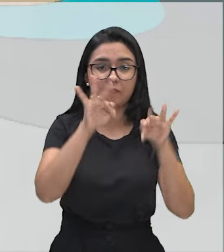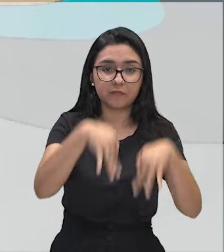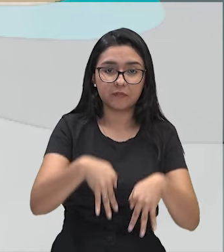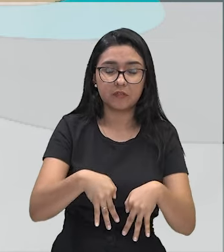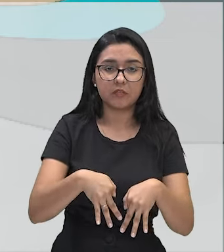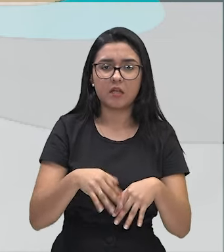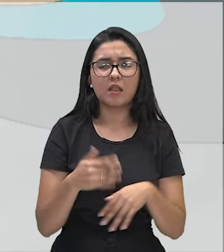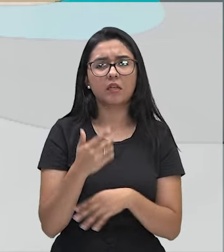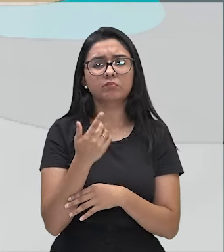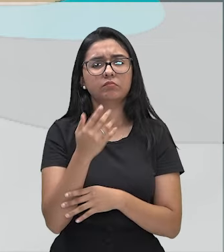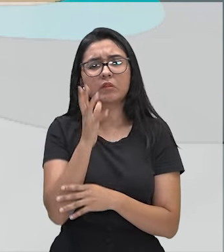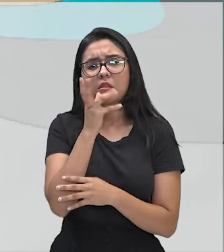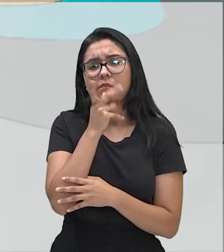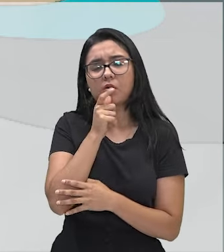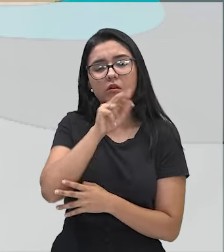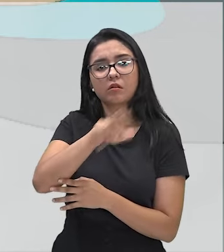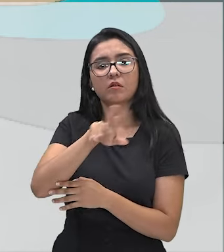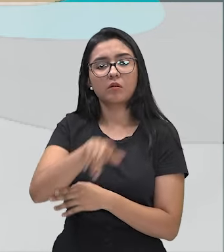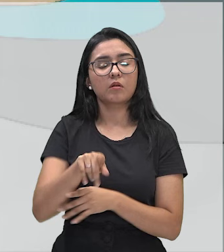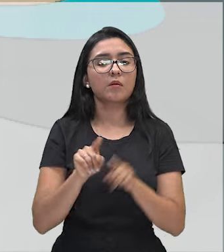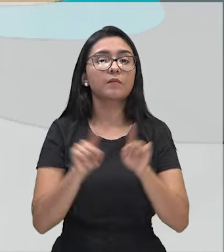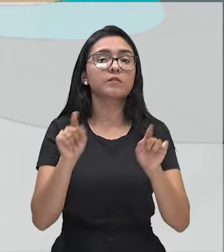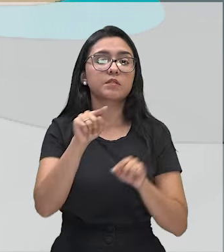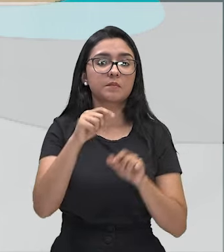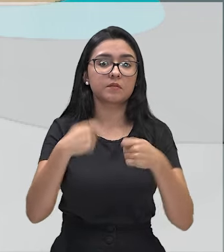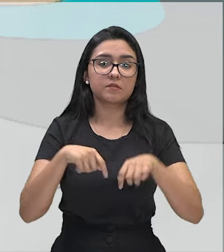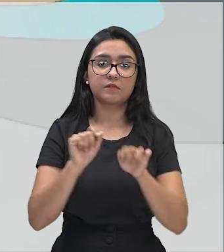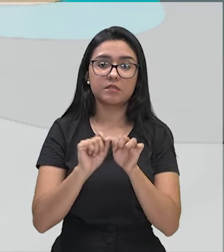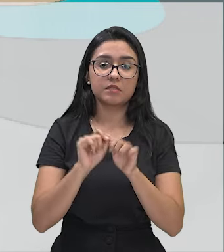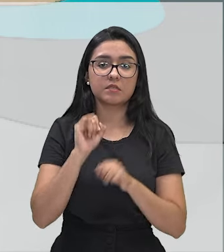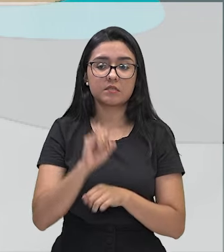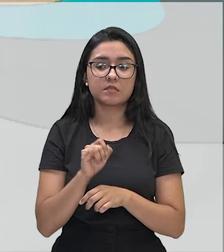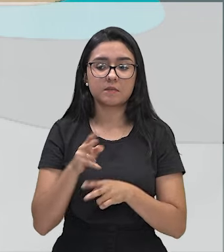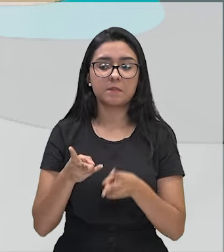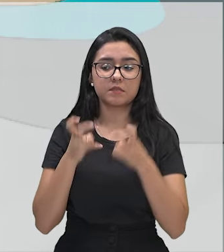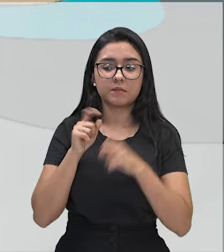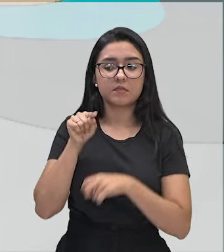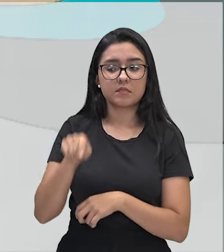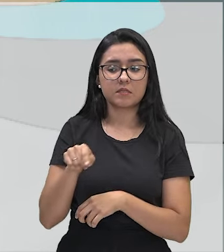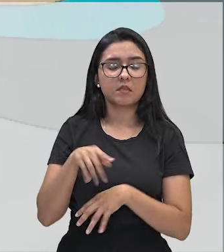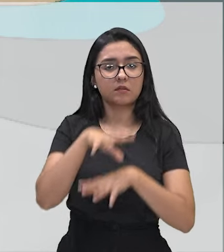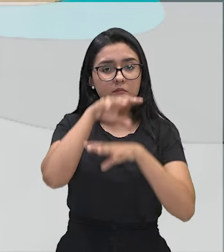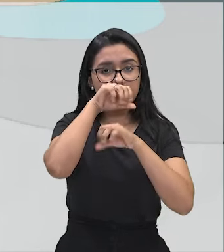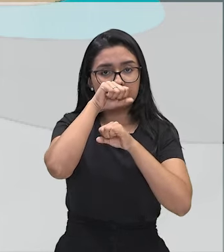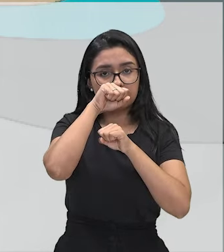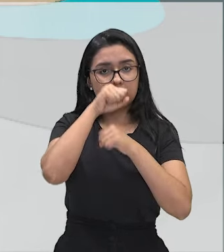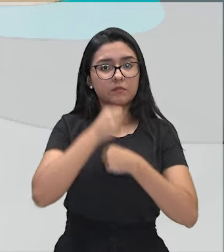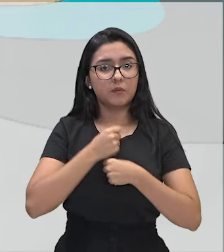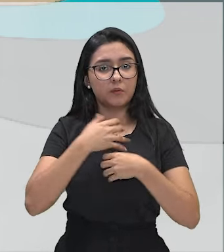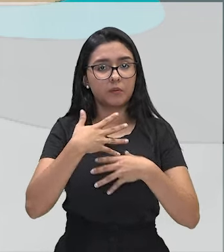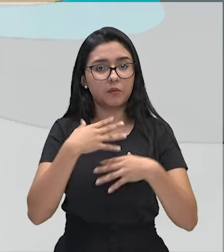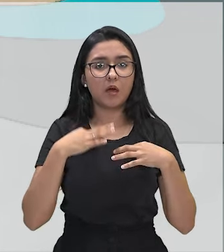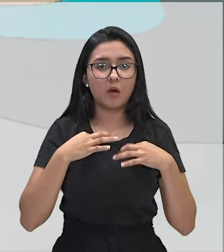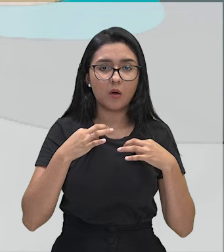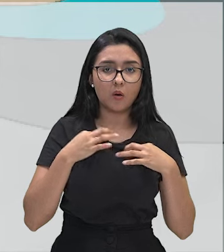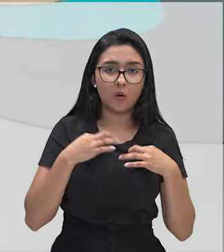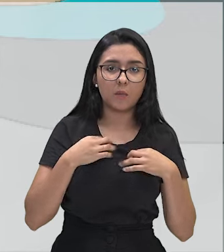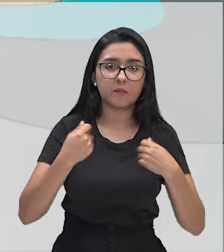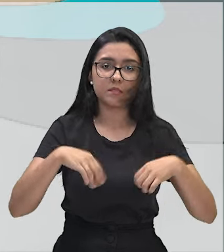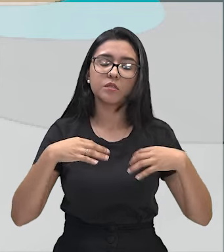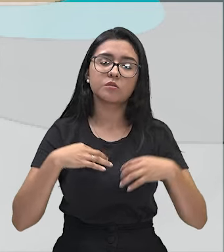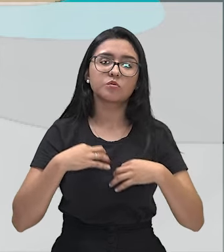ela não demora muito o que que você tem que fazer Observar se a vítima está respirando afrouxar Então as suas vestes se